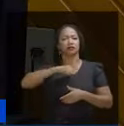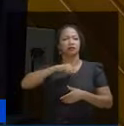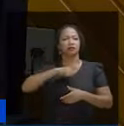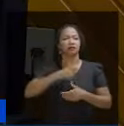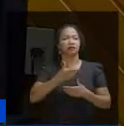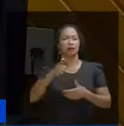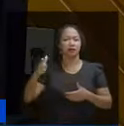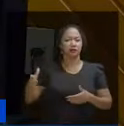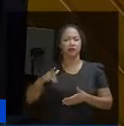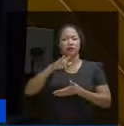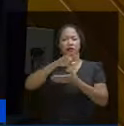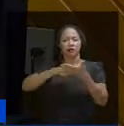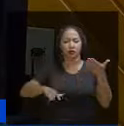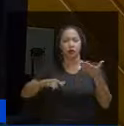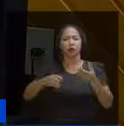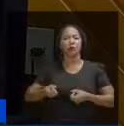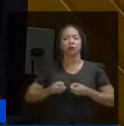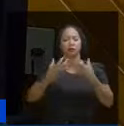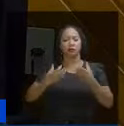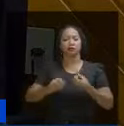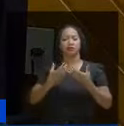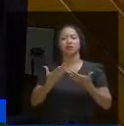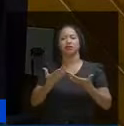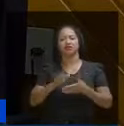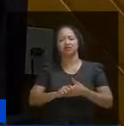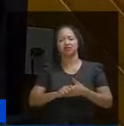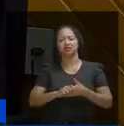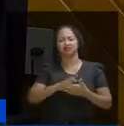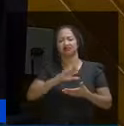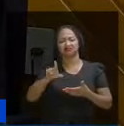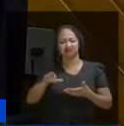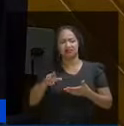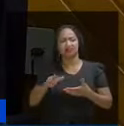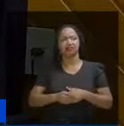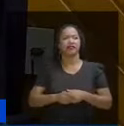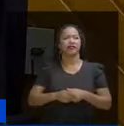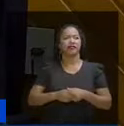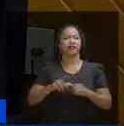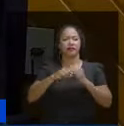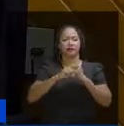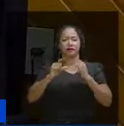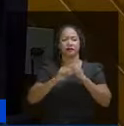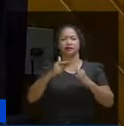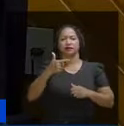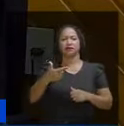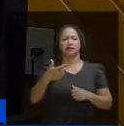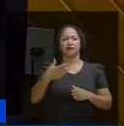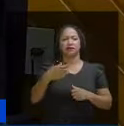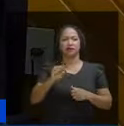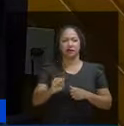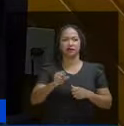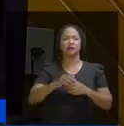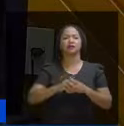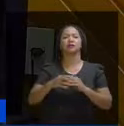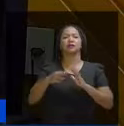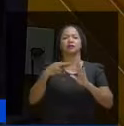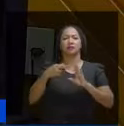se tratem de documentos produzidos unilateralmente, consoante o parágrafo 1º do artigo 28 da resolução do